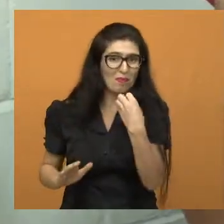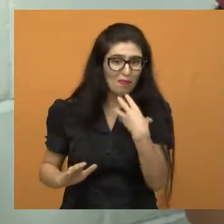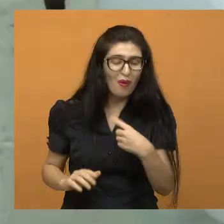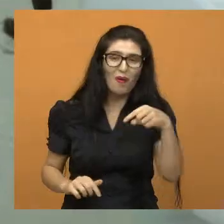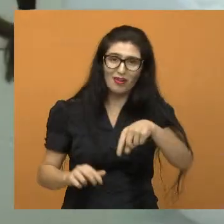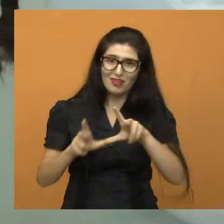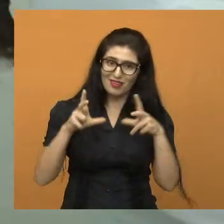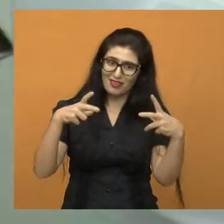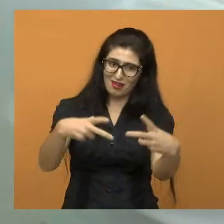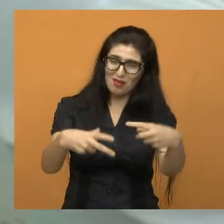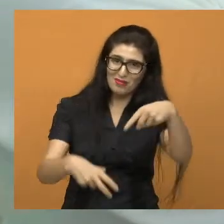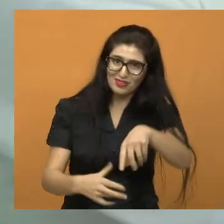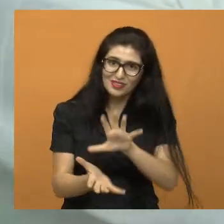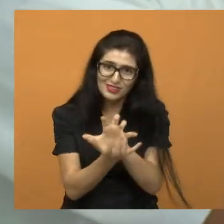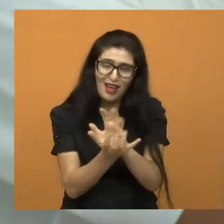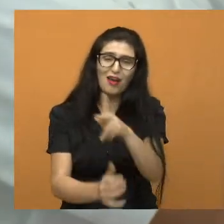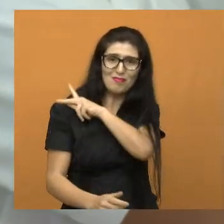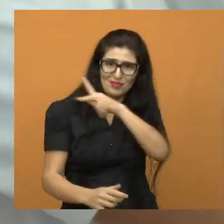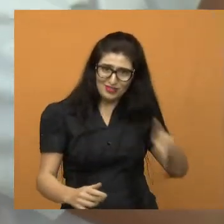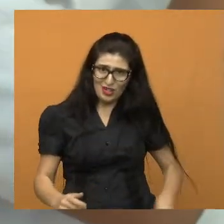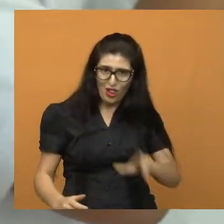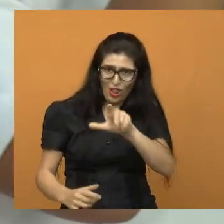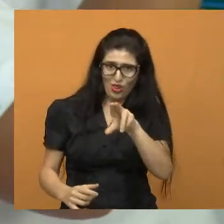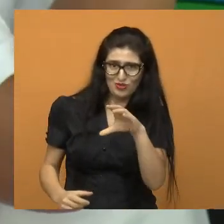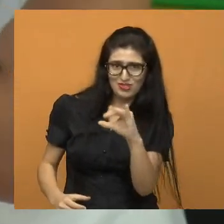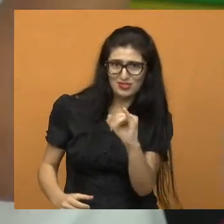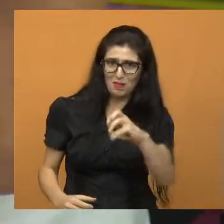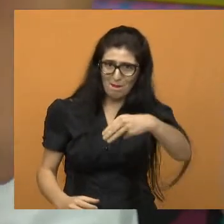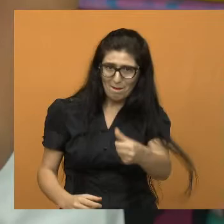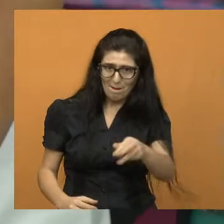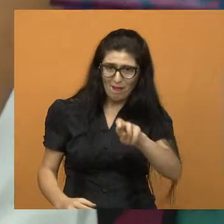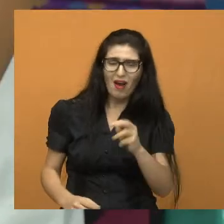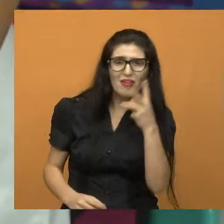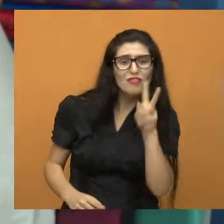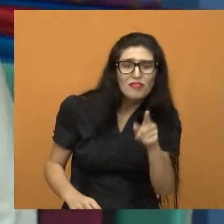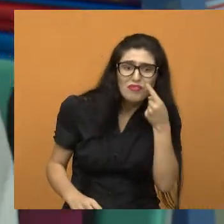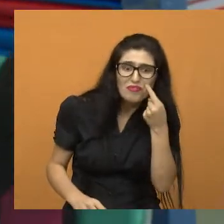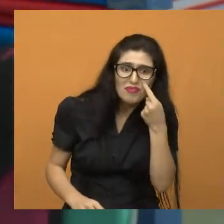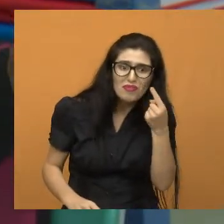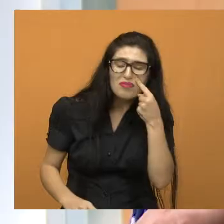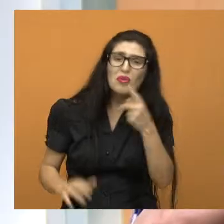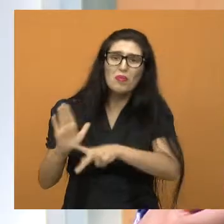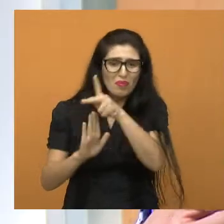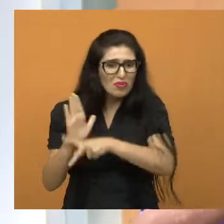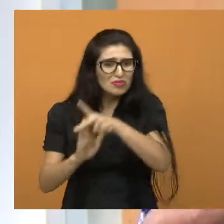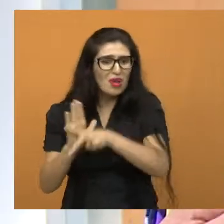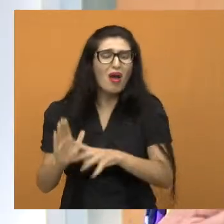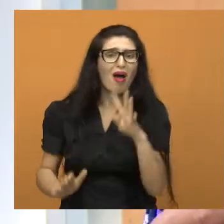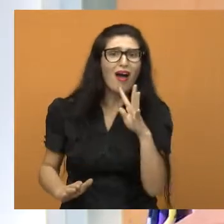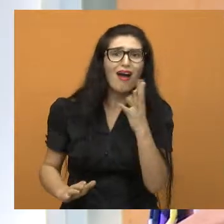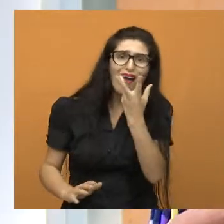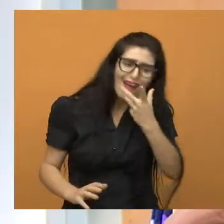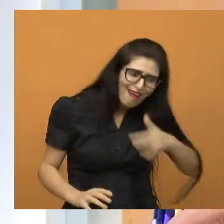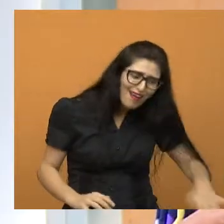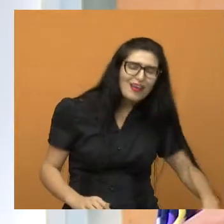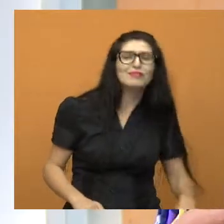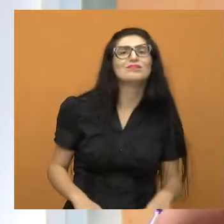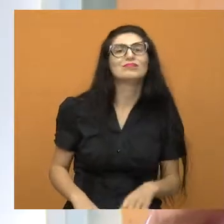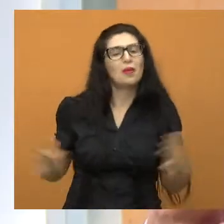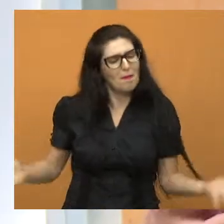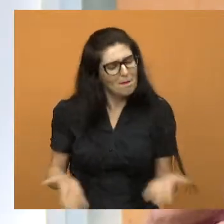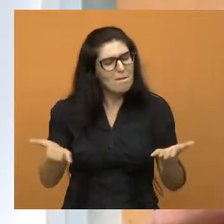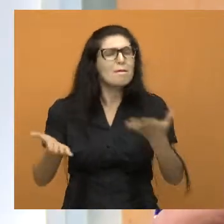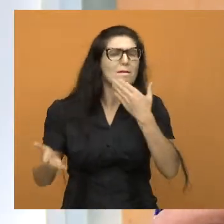Câmara Municipal. A presidente Lucimar Ponciano acompanhou o projeto e foi conhecer as crianças. A gente só vai poder melhorar a nossa